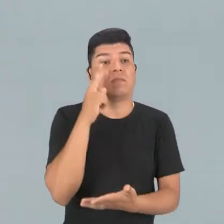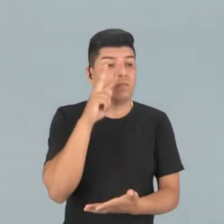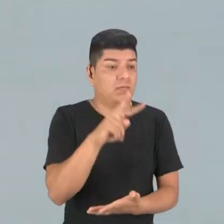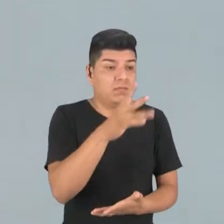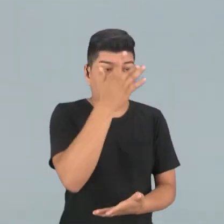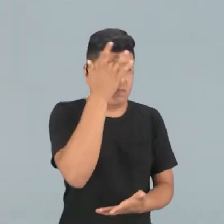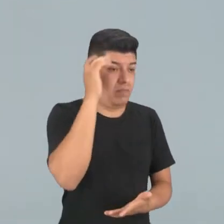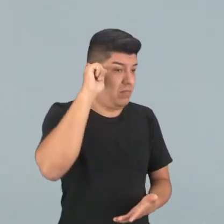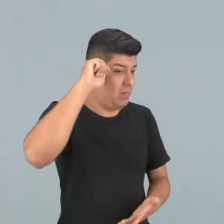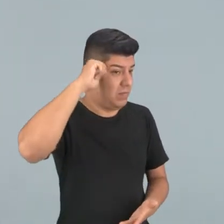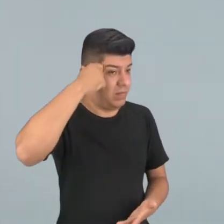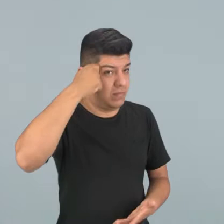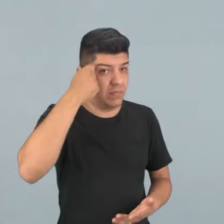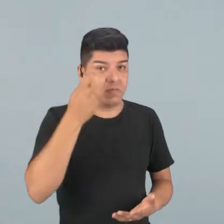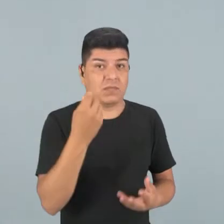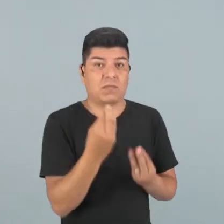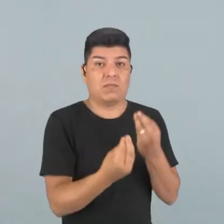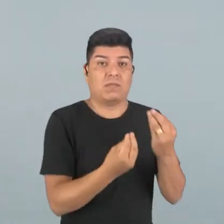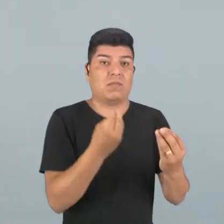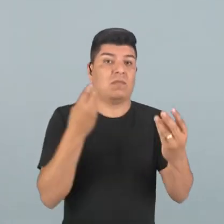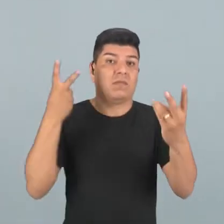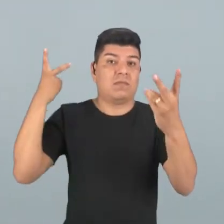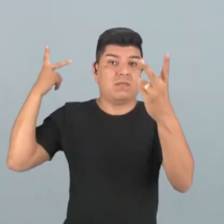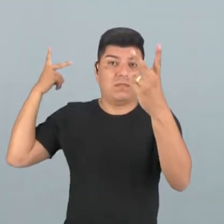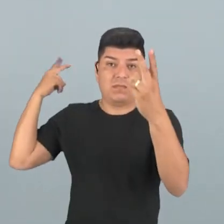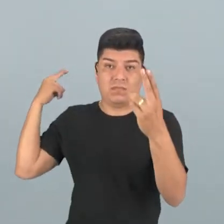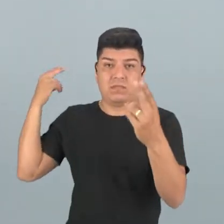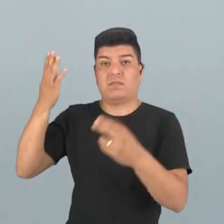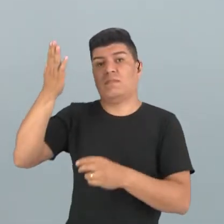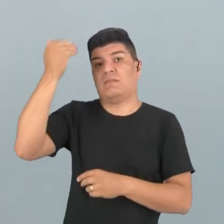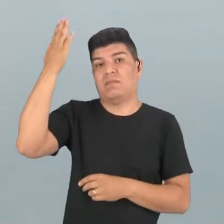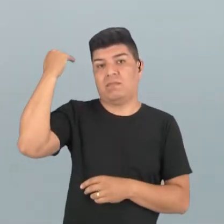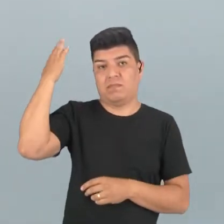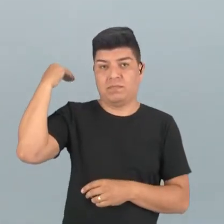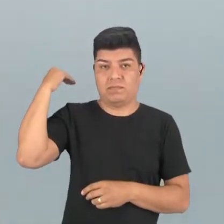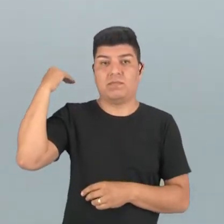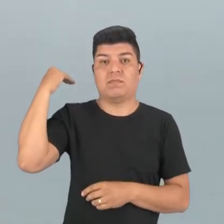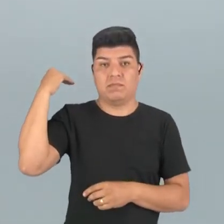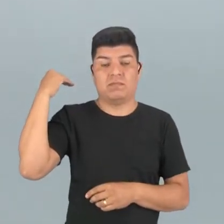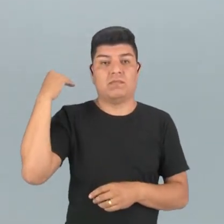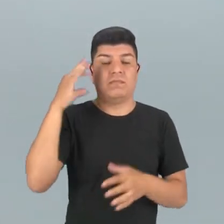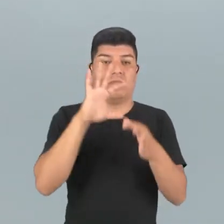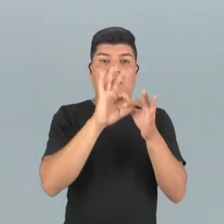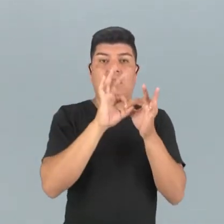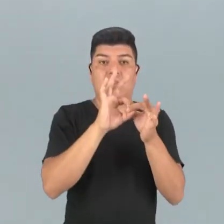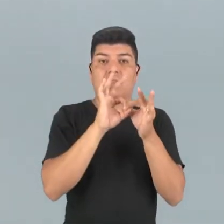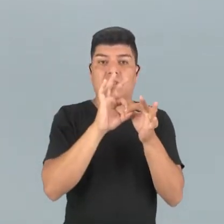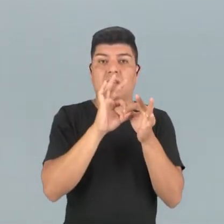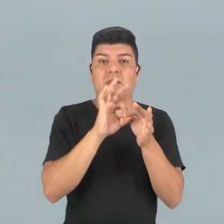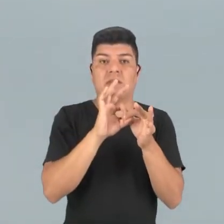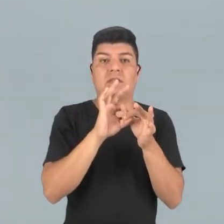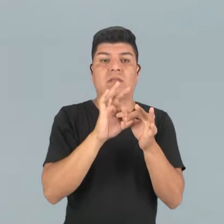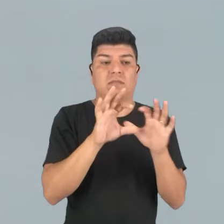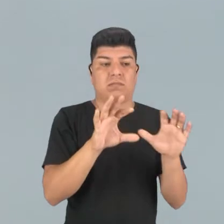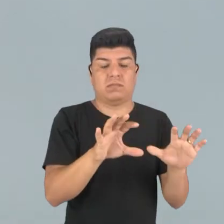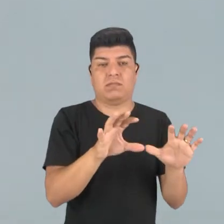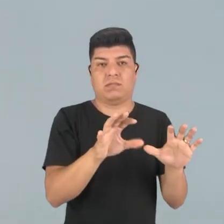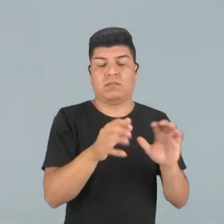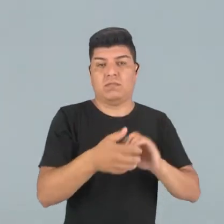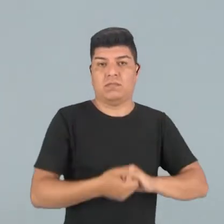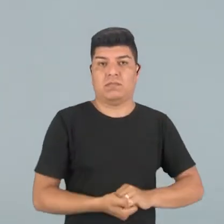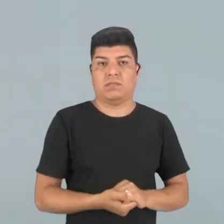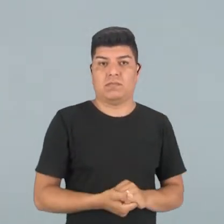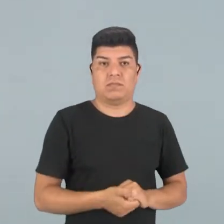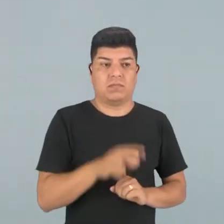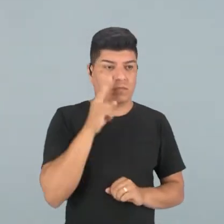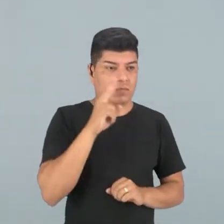negros como era naquela época, né? Eles ligam muito, né, essa questão, né,